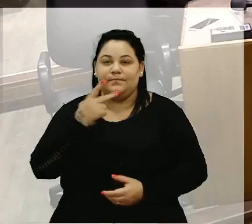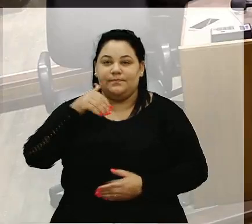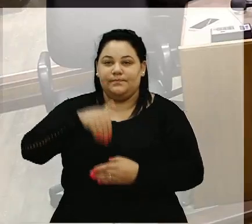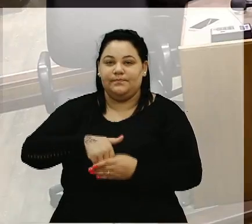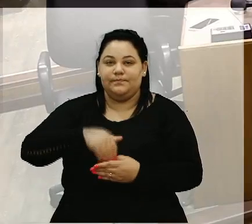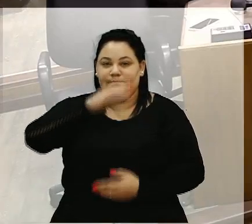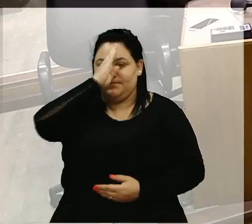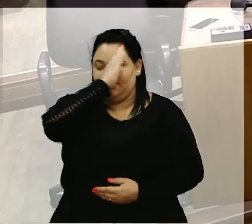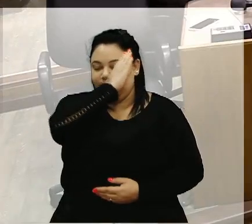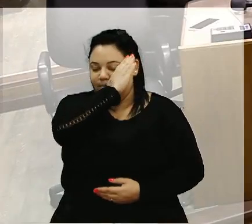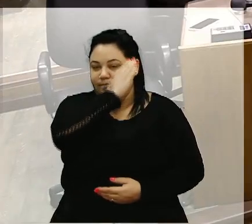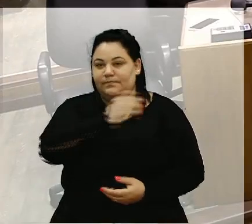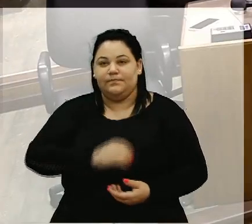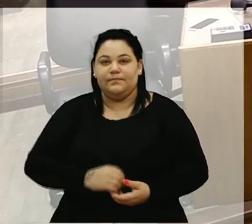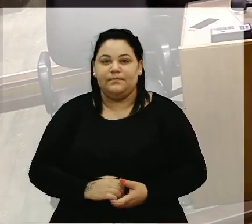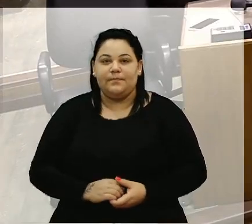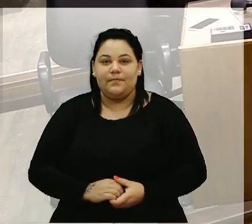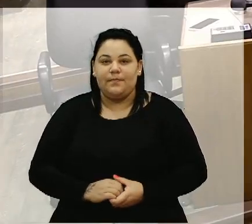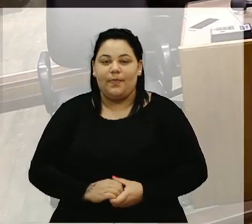Bressan.